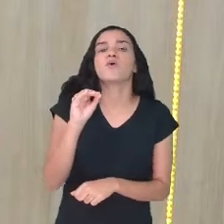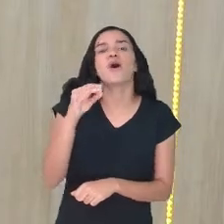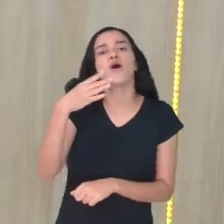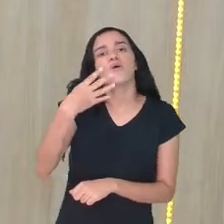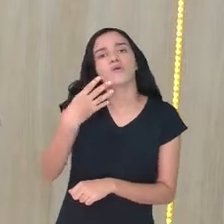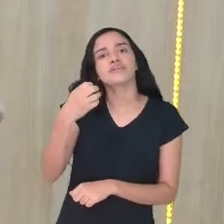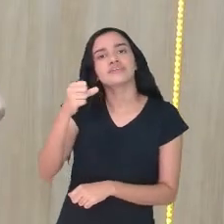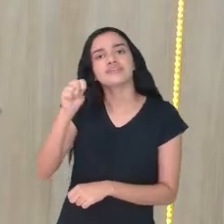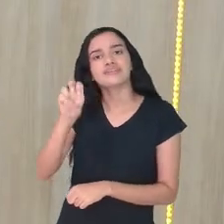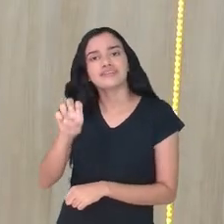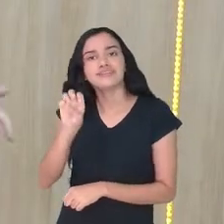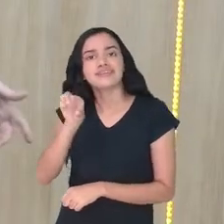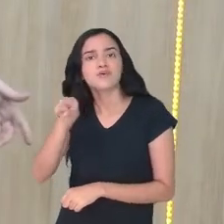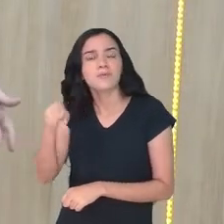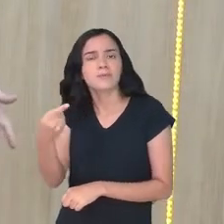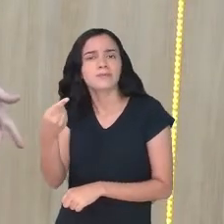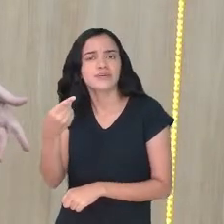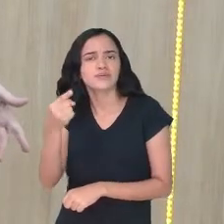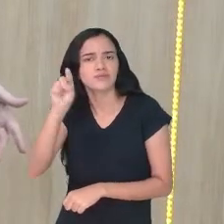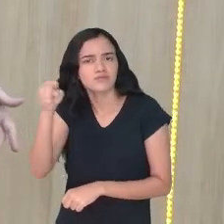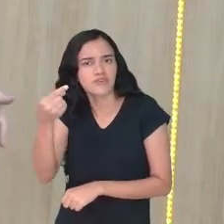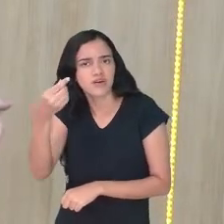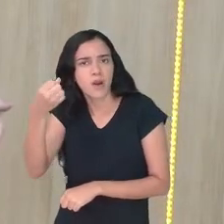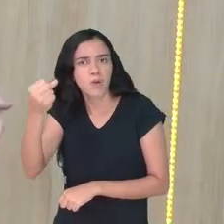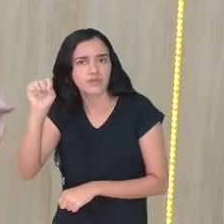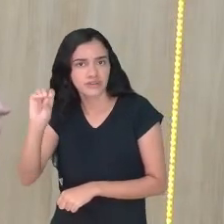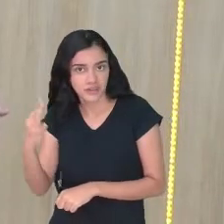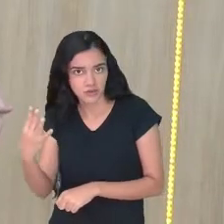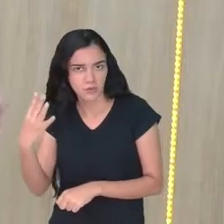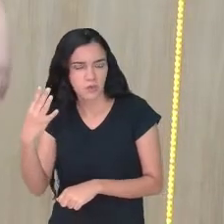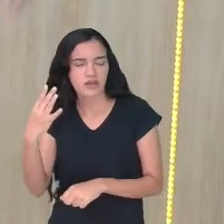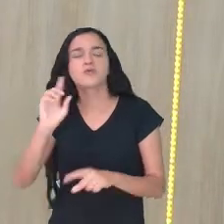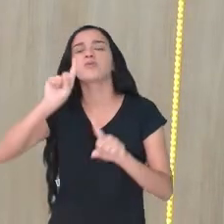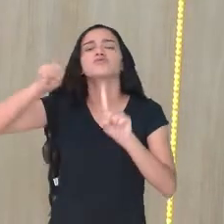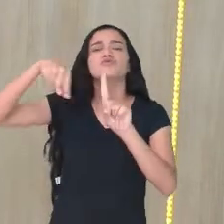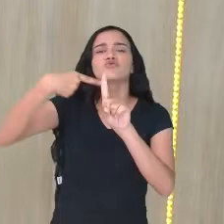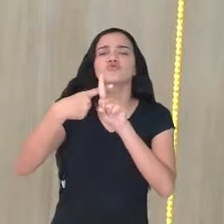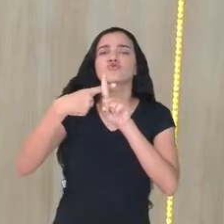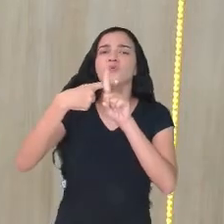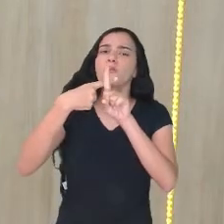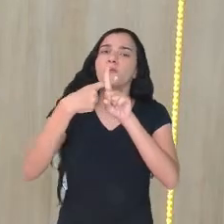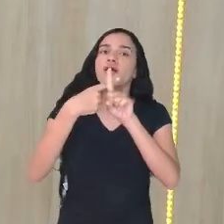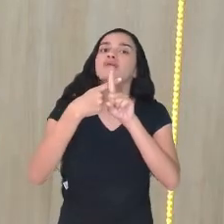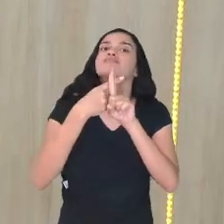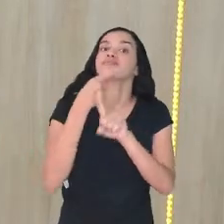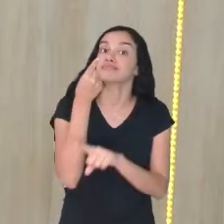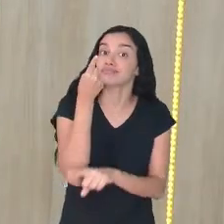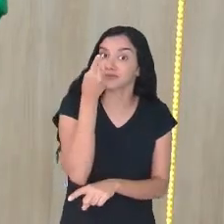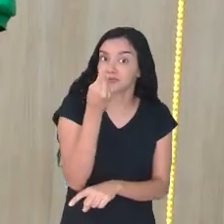1.425.084, acabou? Não, eu posso somar 1. Fica